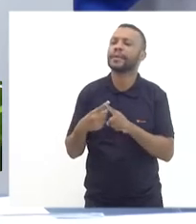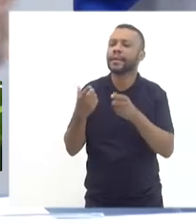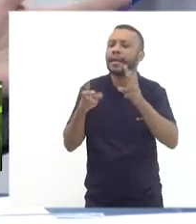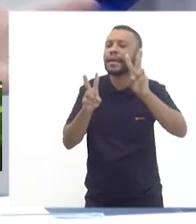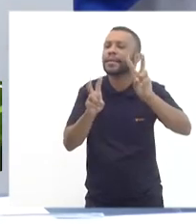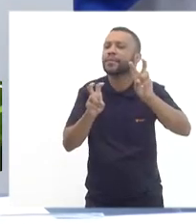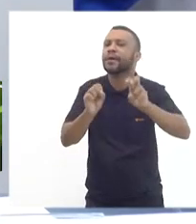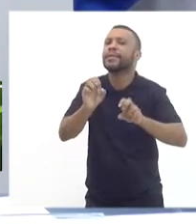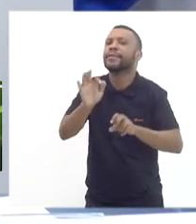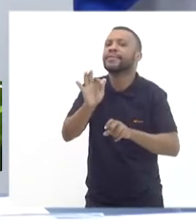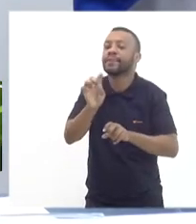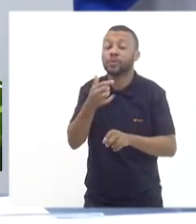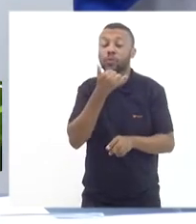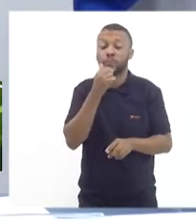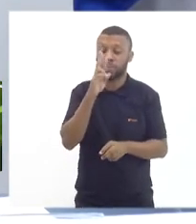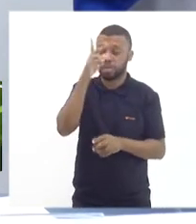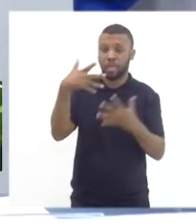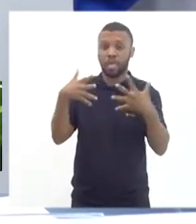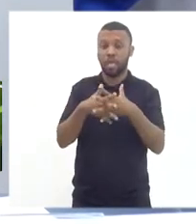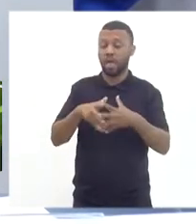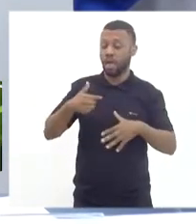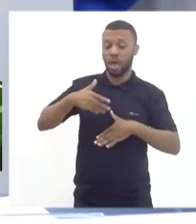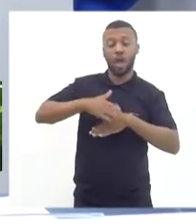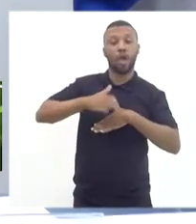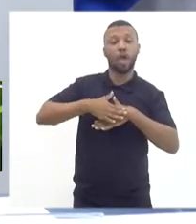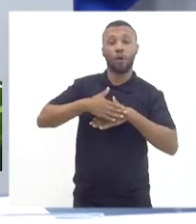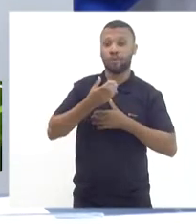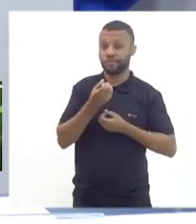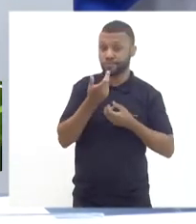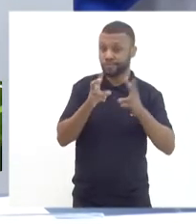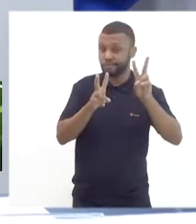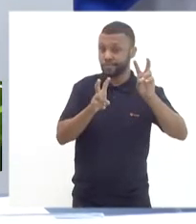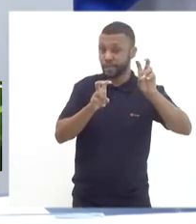A deputada não, desculpe. Eu fiz por quê? Porque